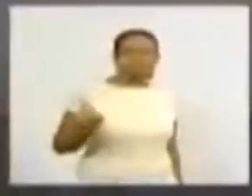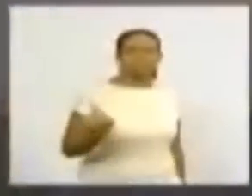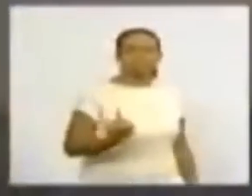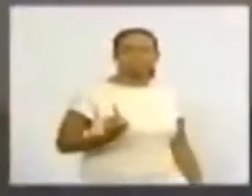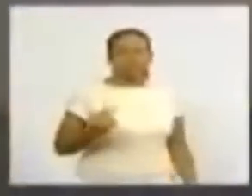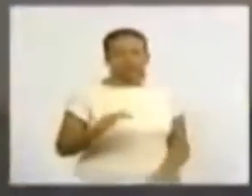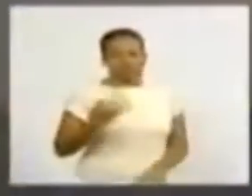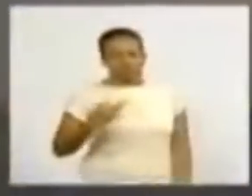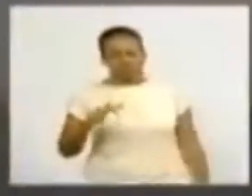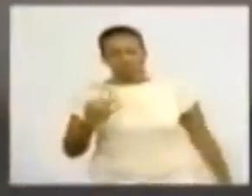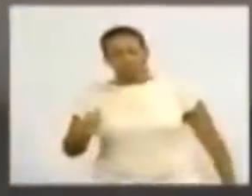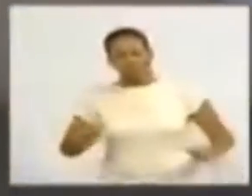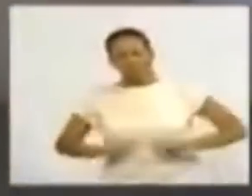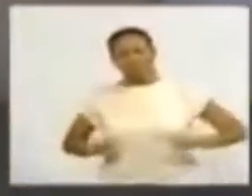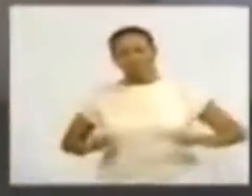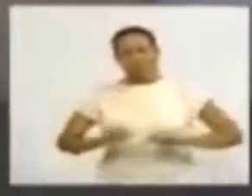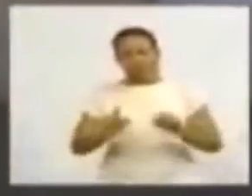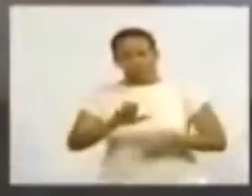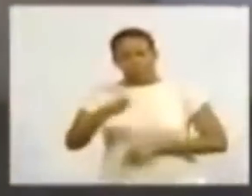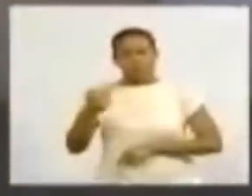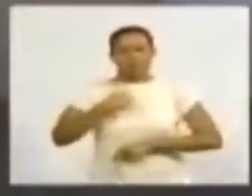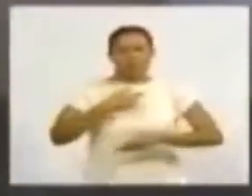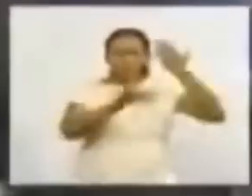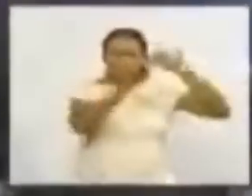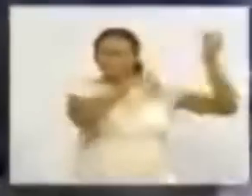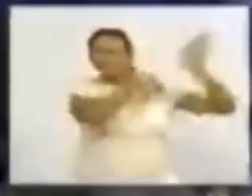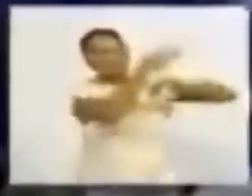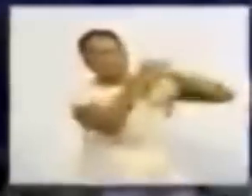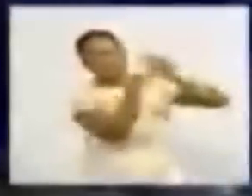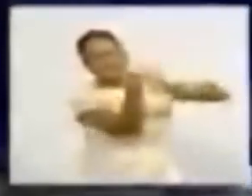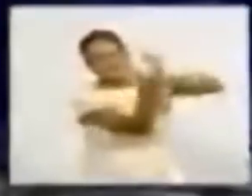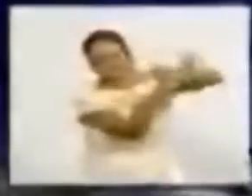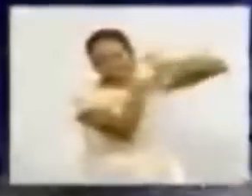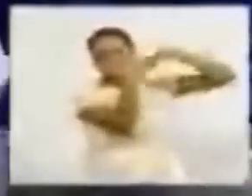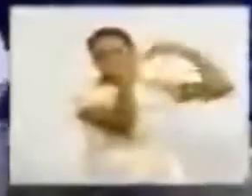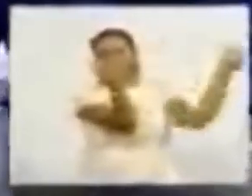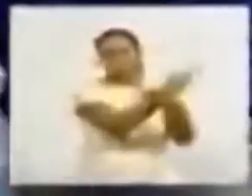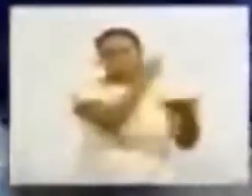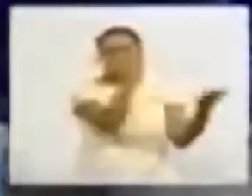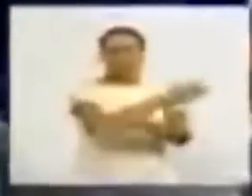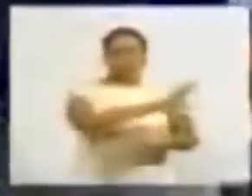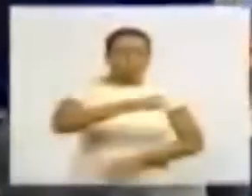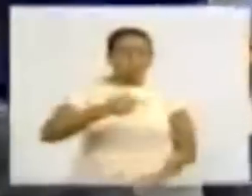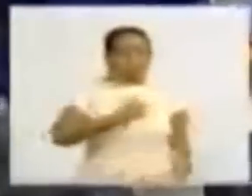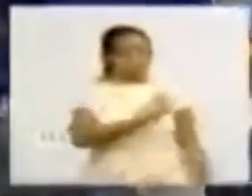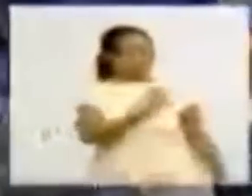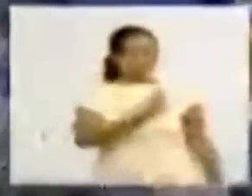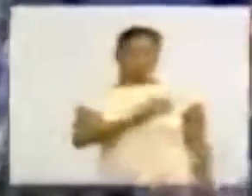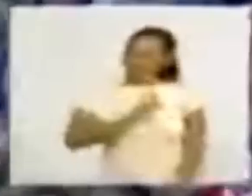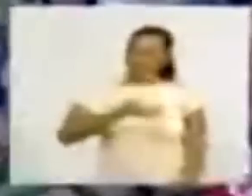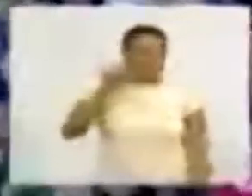mim, quando meu passado não passou por mim, quando eu não soube compreender